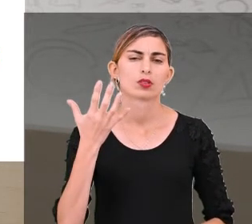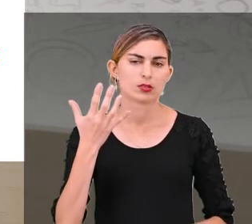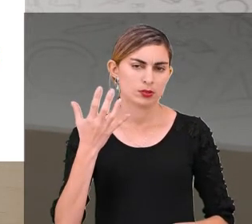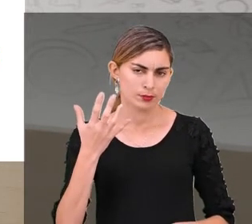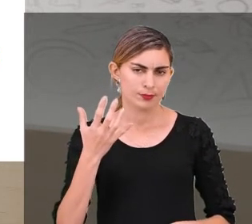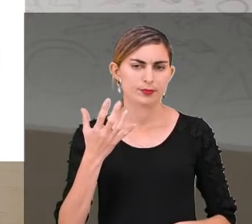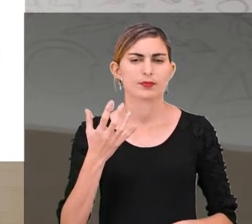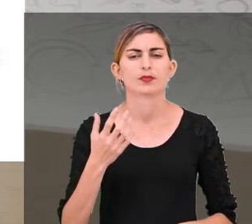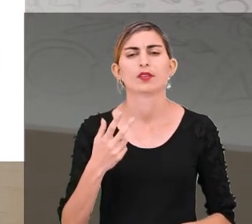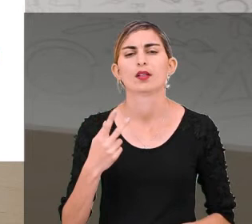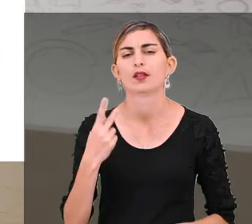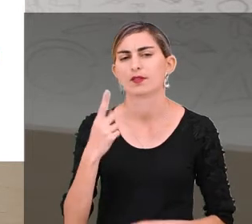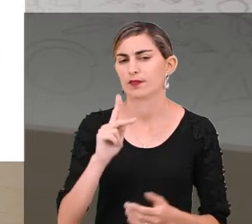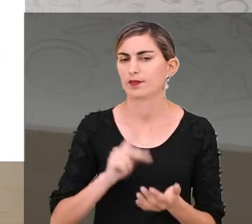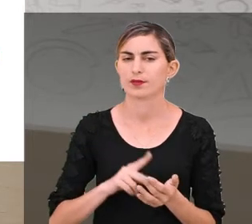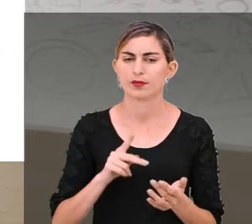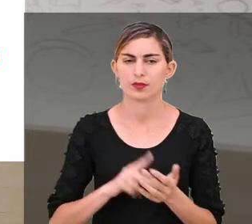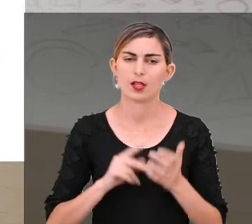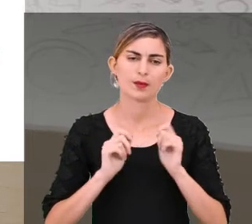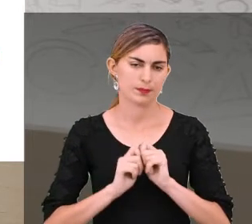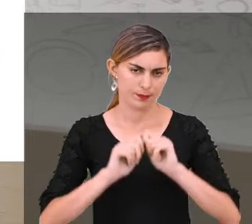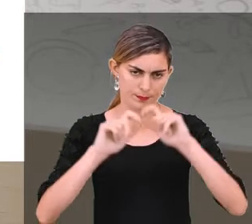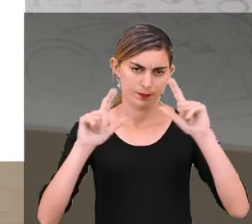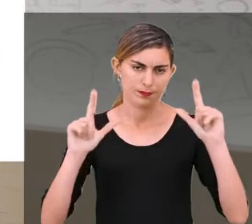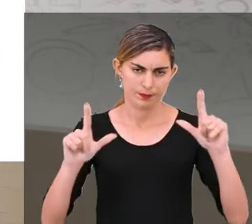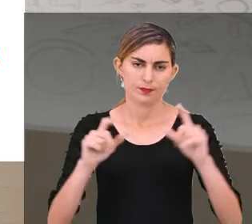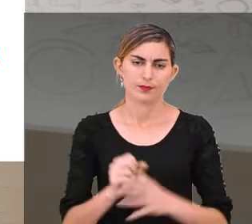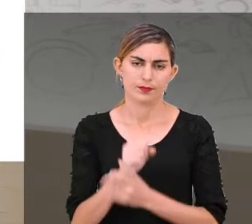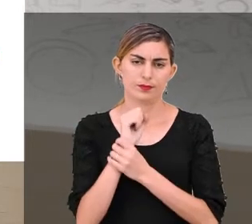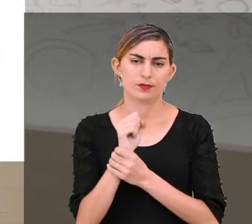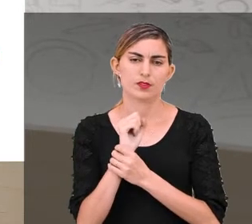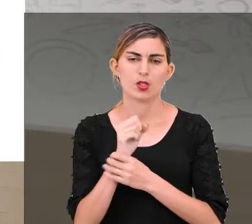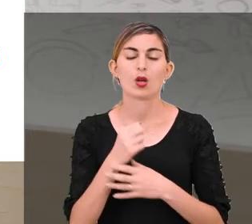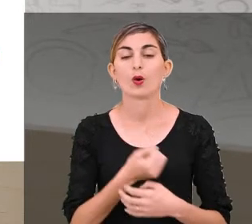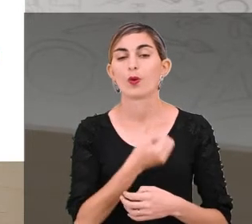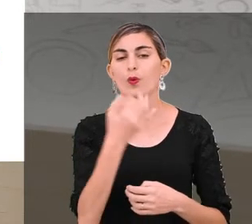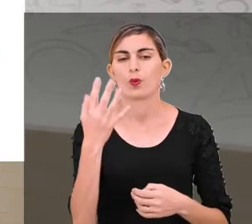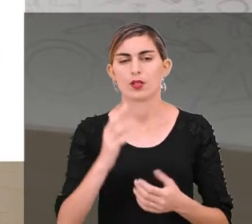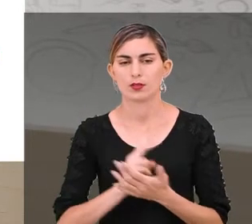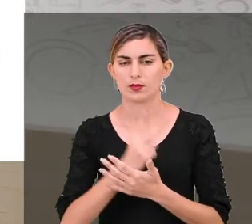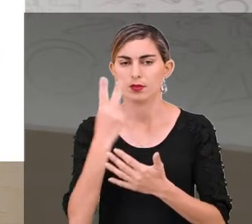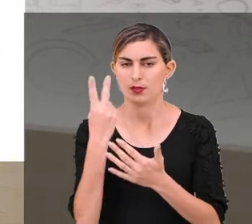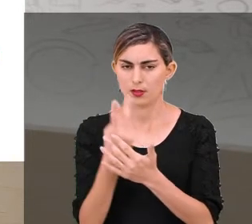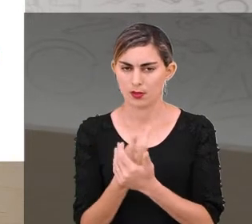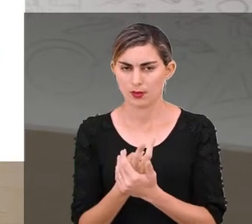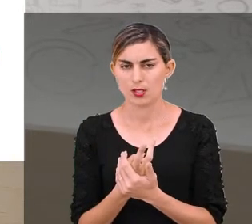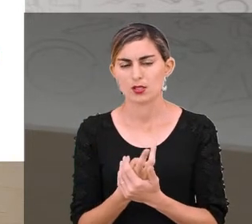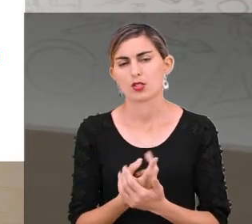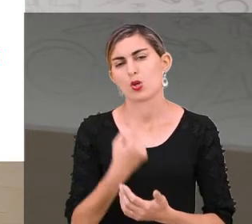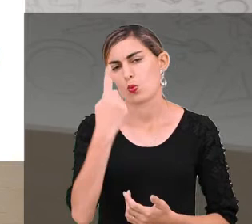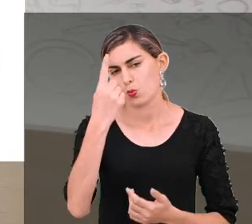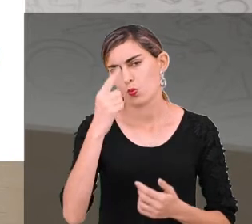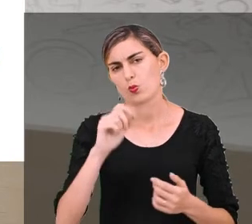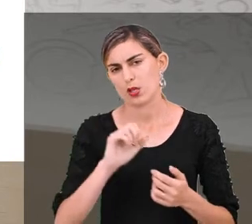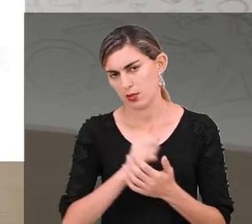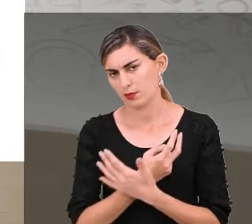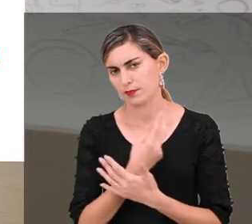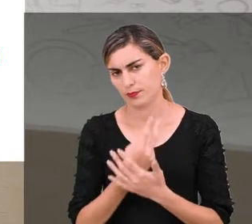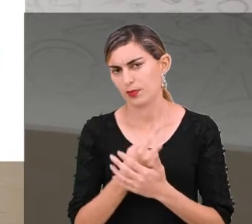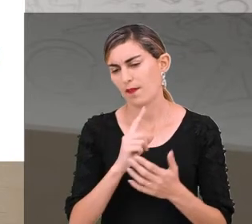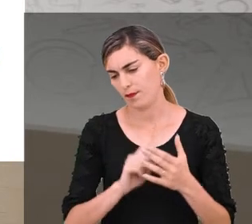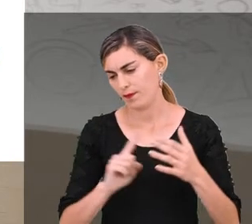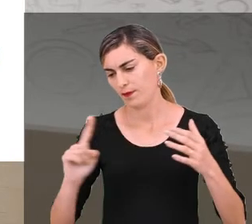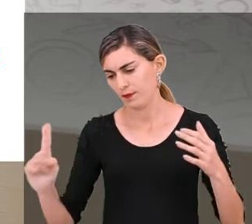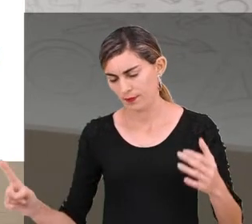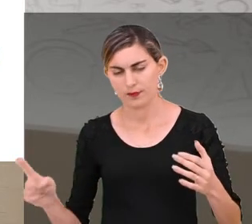acontece, na verdade, esse placar de segurança, quando acontece um acidente